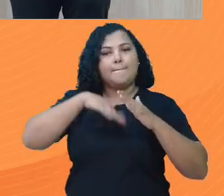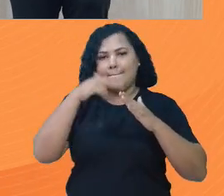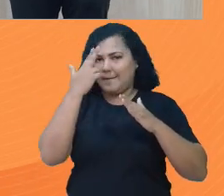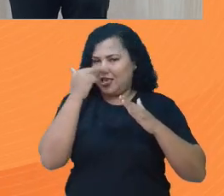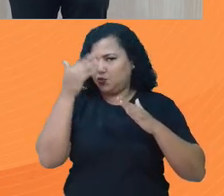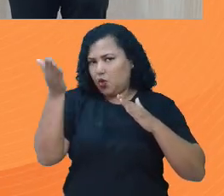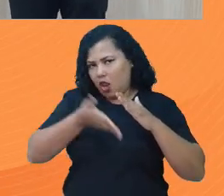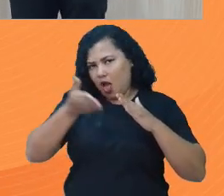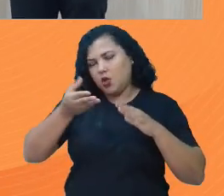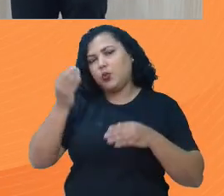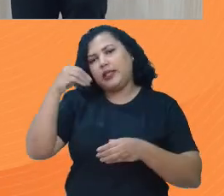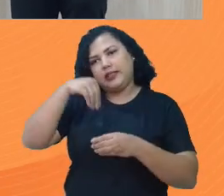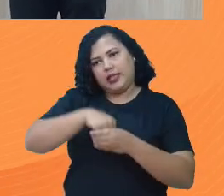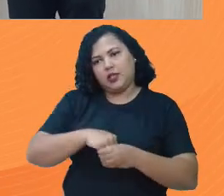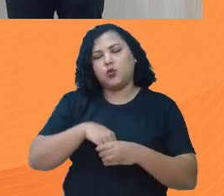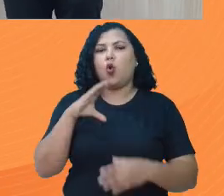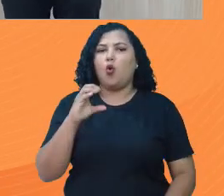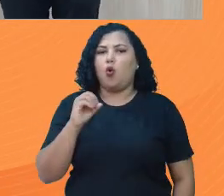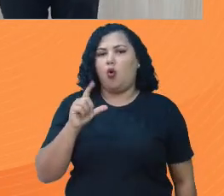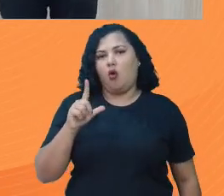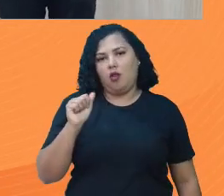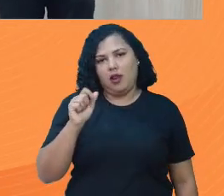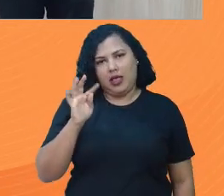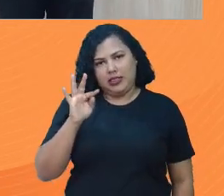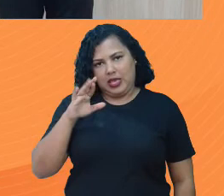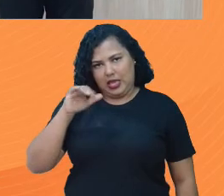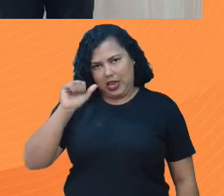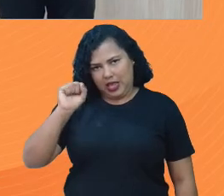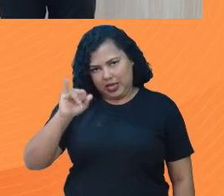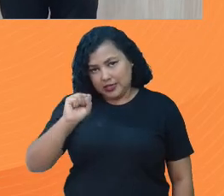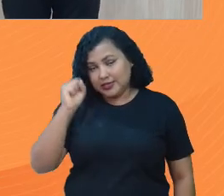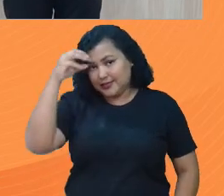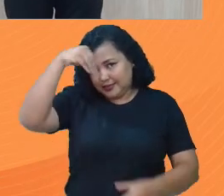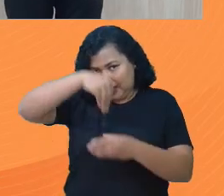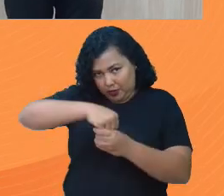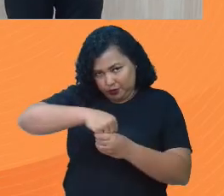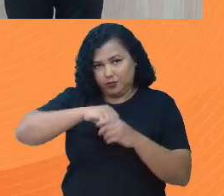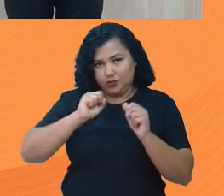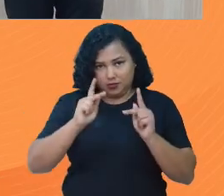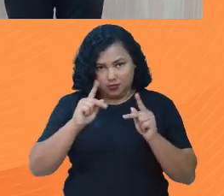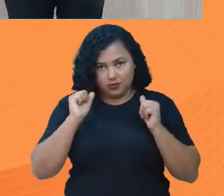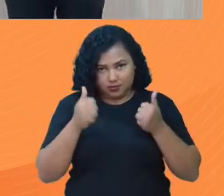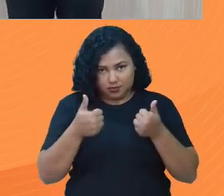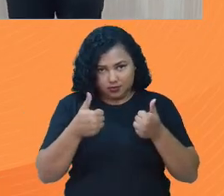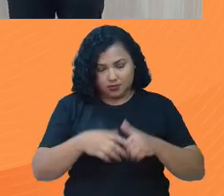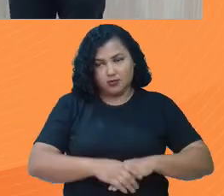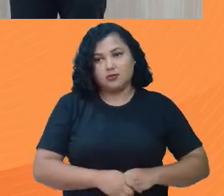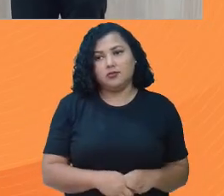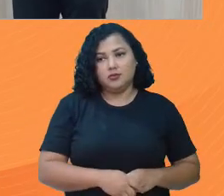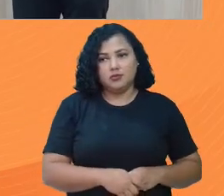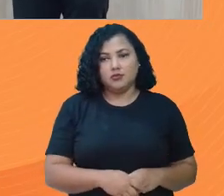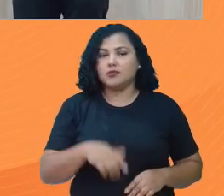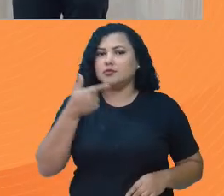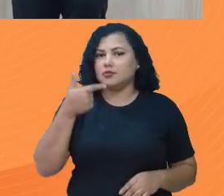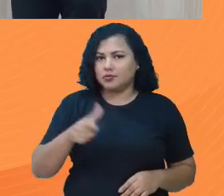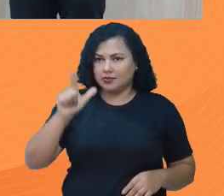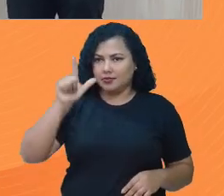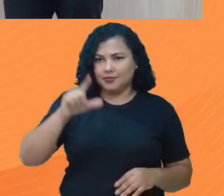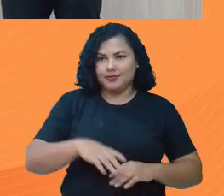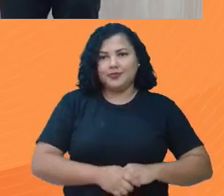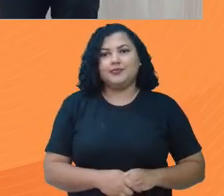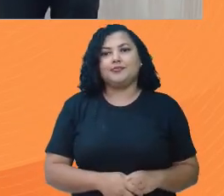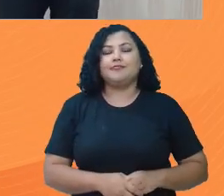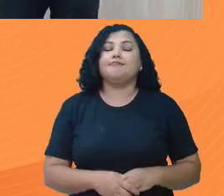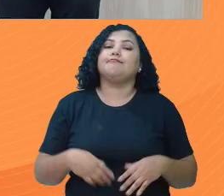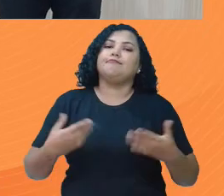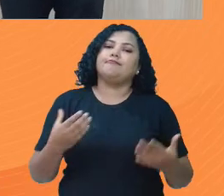internos e do mesmo lado, então eles também são ângulos colaterais internos, tá joia? Vamos embora agora, nós vamos falar sobre